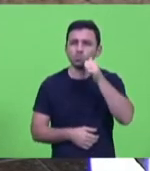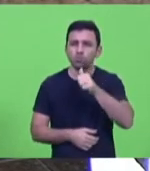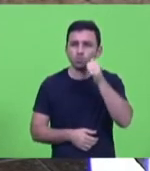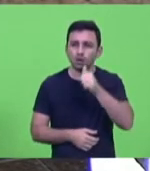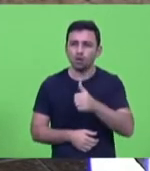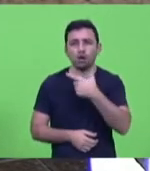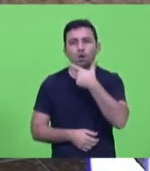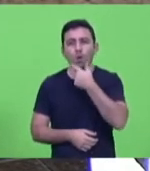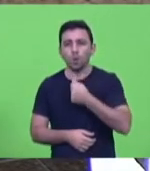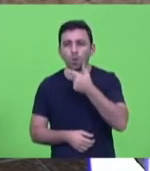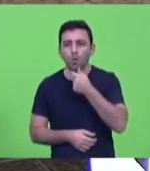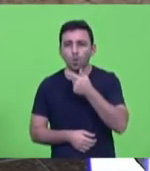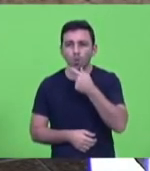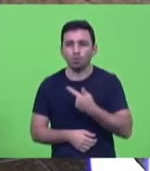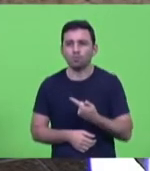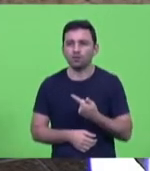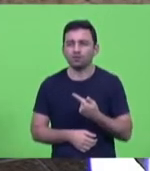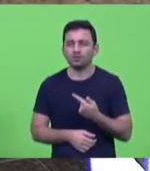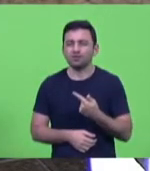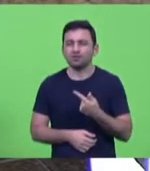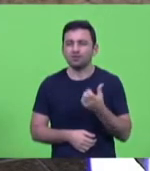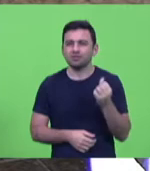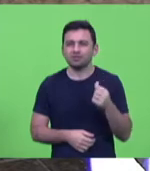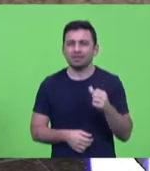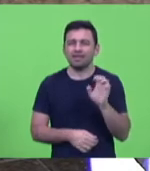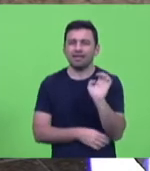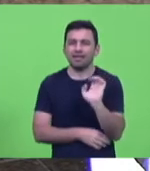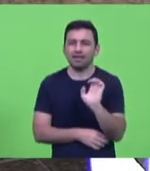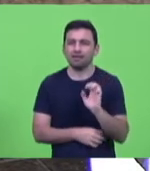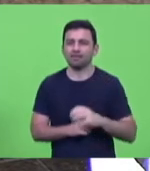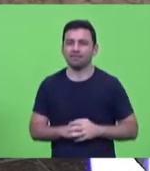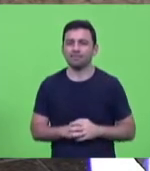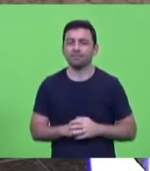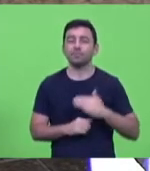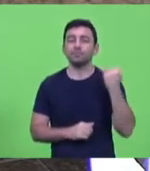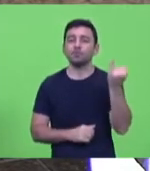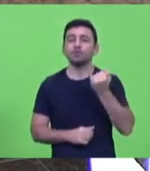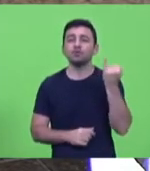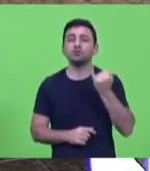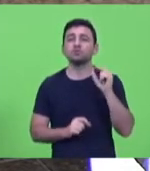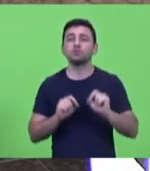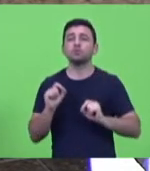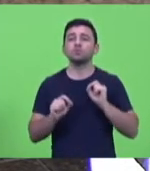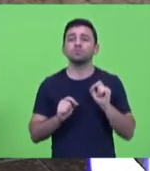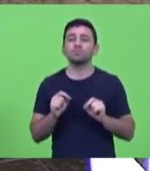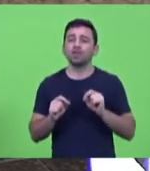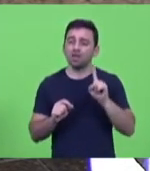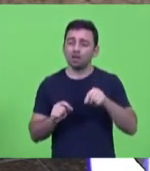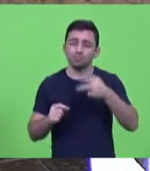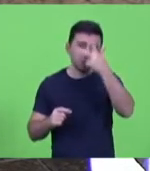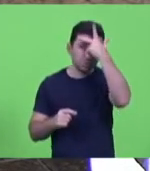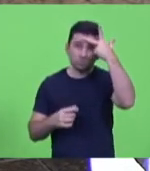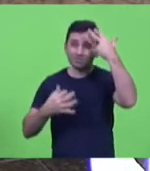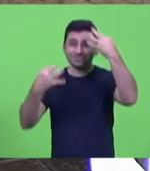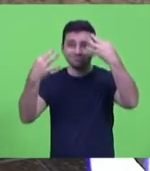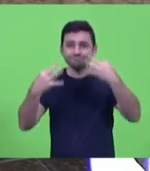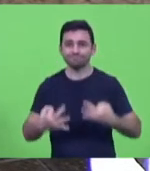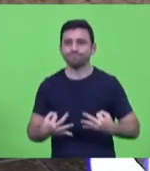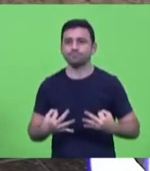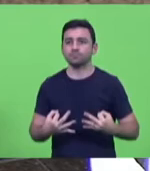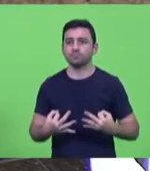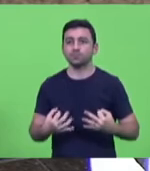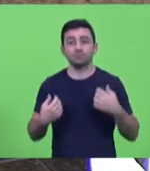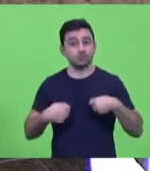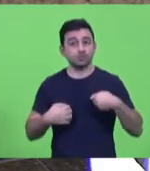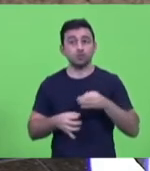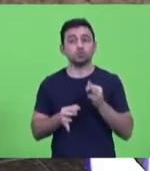é homem, se é sapatão, se é gay, o que importa é que seja uma pessoa decente, para começar, que seja um